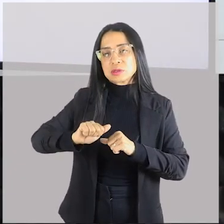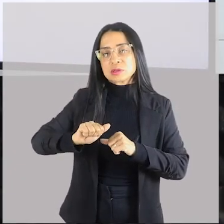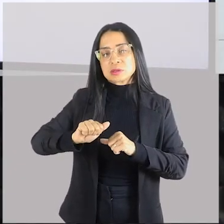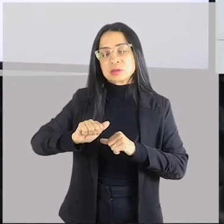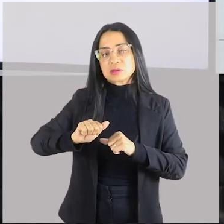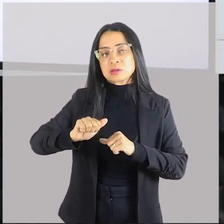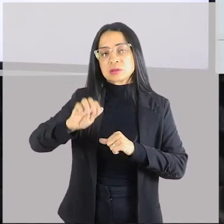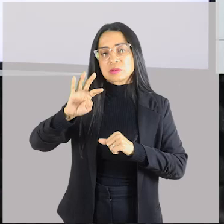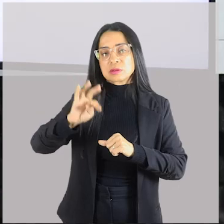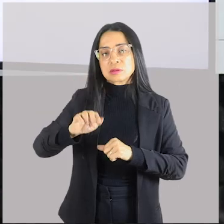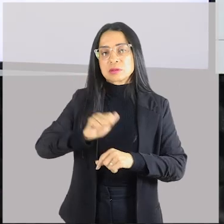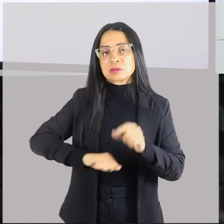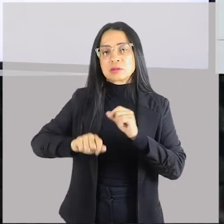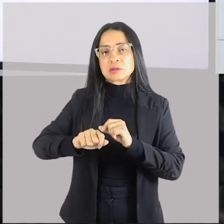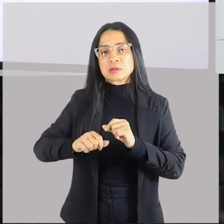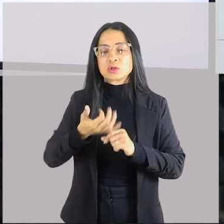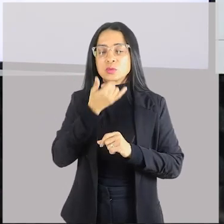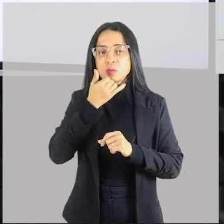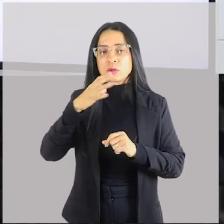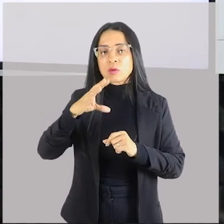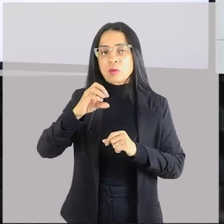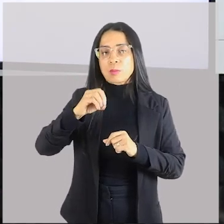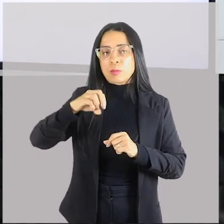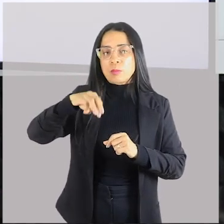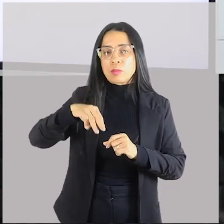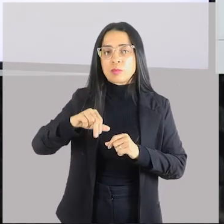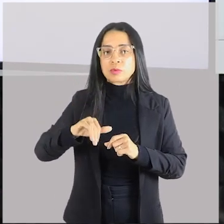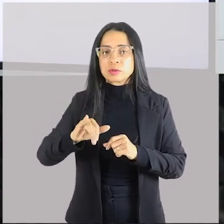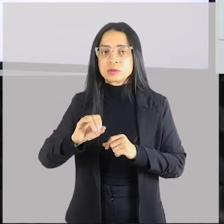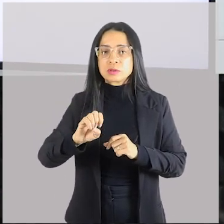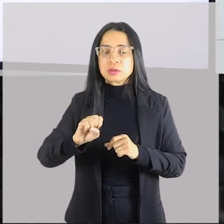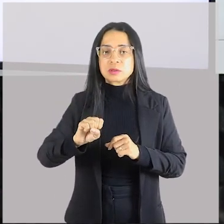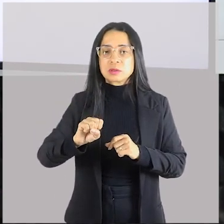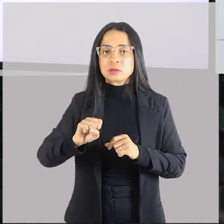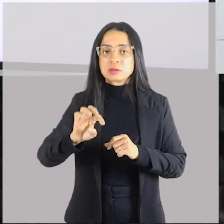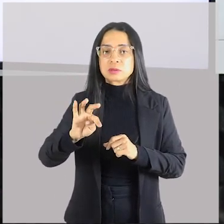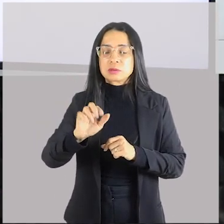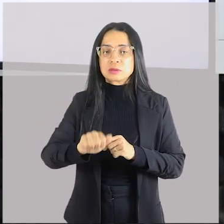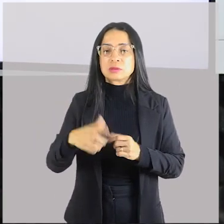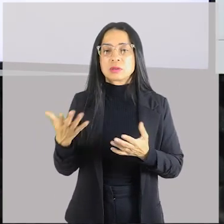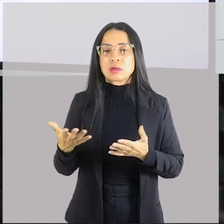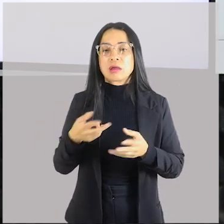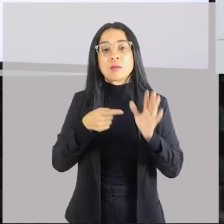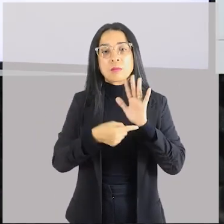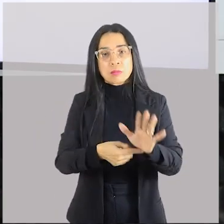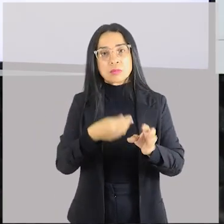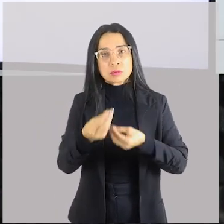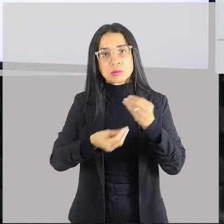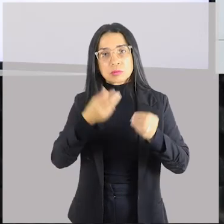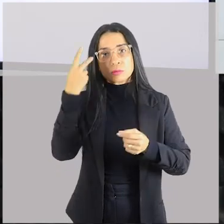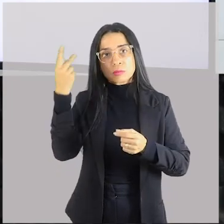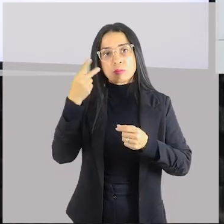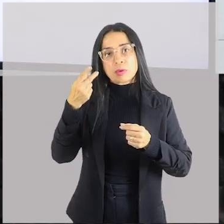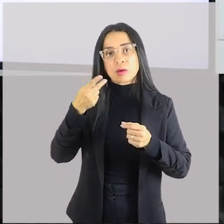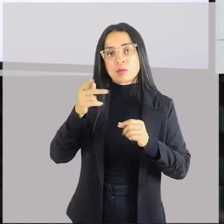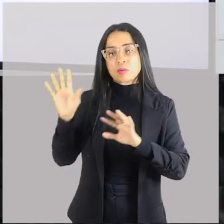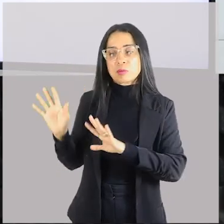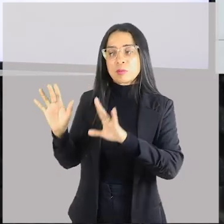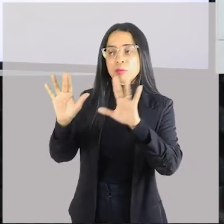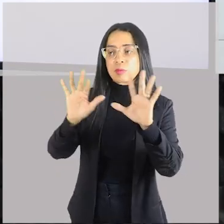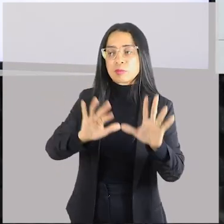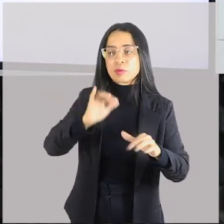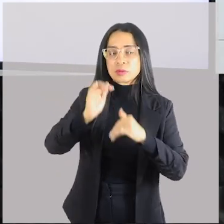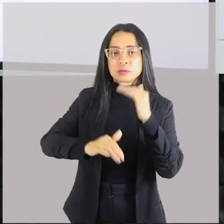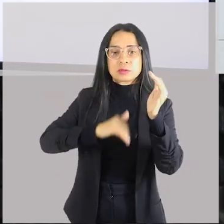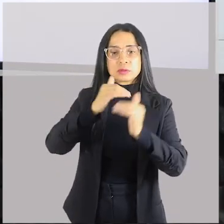uma uma é um quadro que mostra como São Paulo foi foi foi e eh povoada e desenvolvida no que trata de